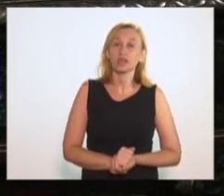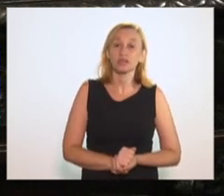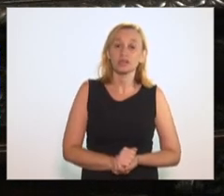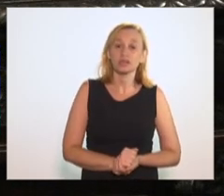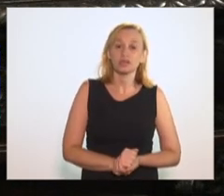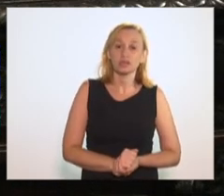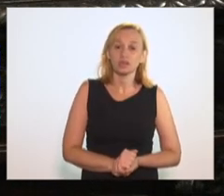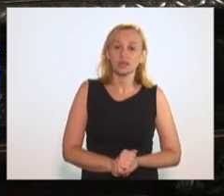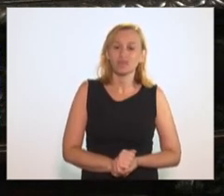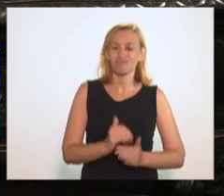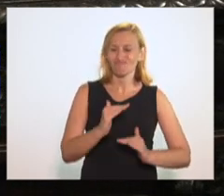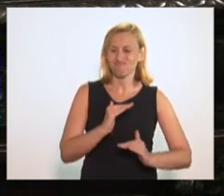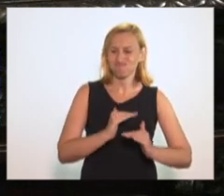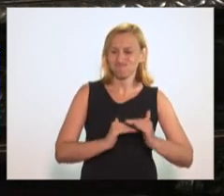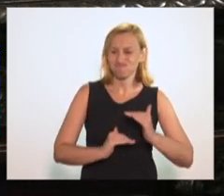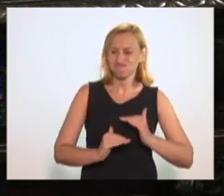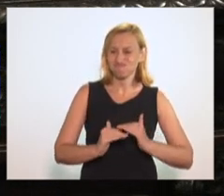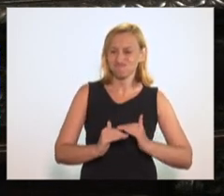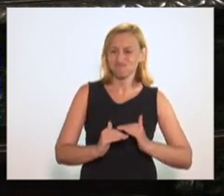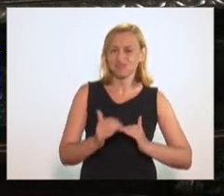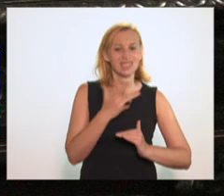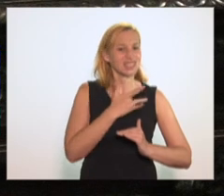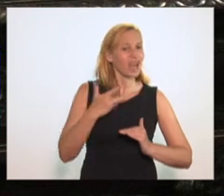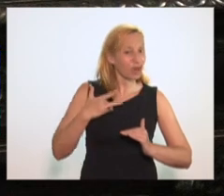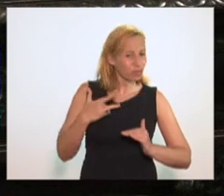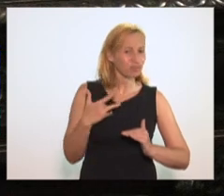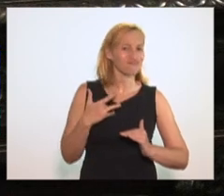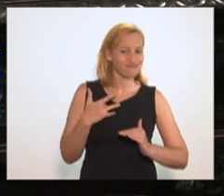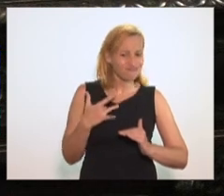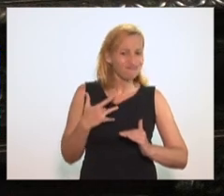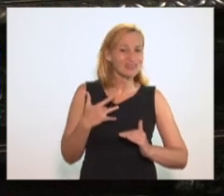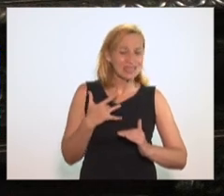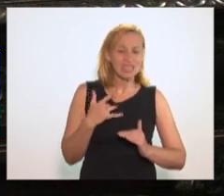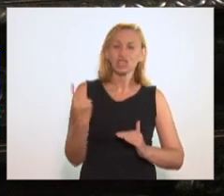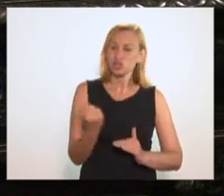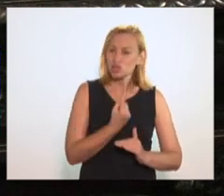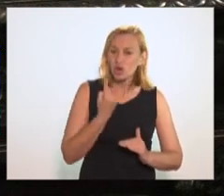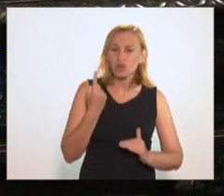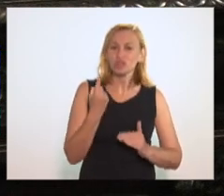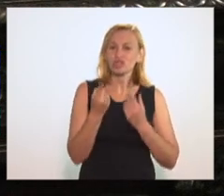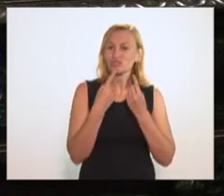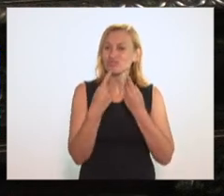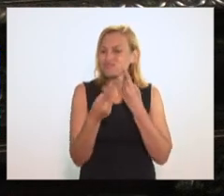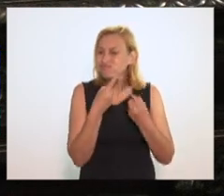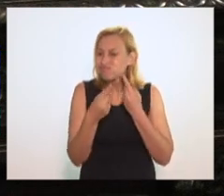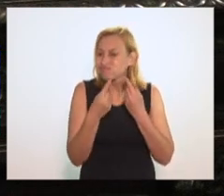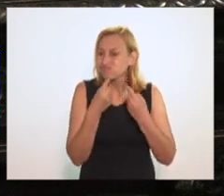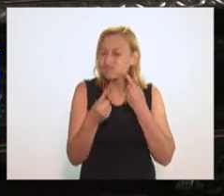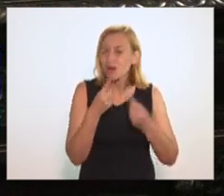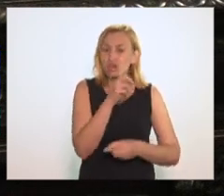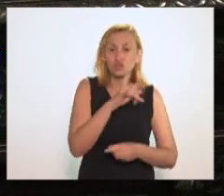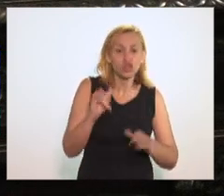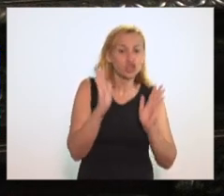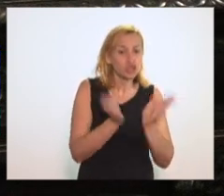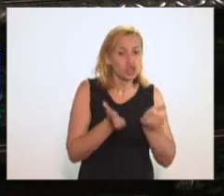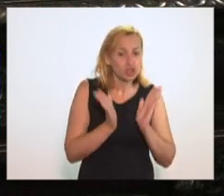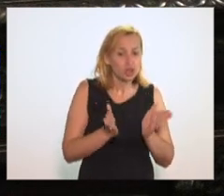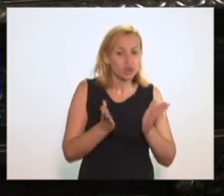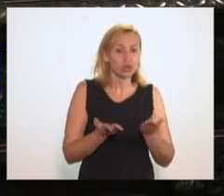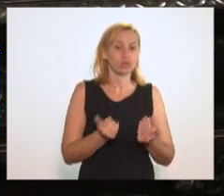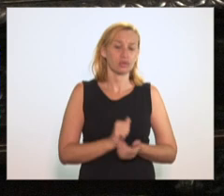degradação nesse estado da saúde, haja vista que nós estamos debatendo na data de hoje o